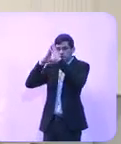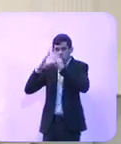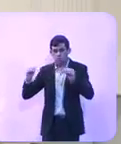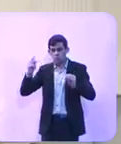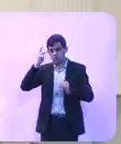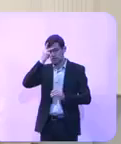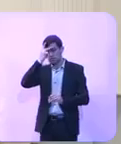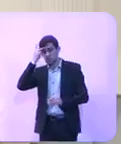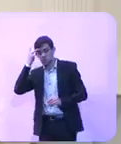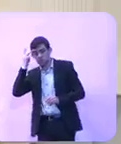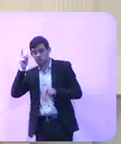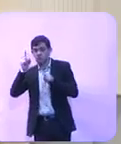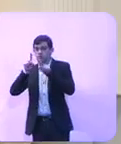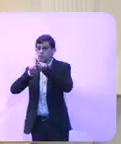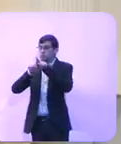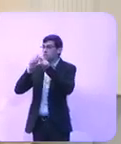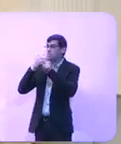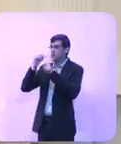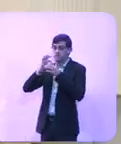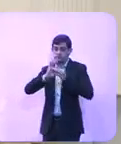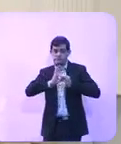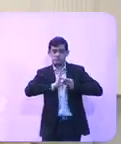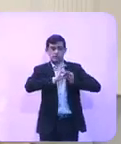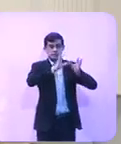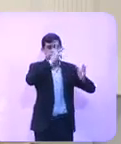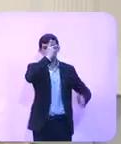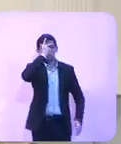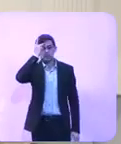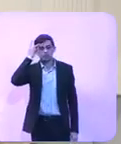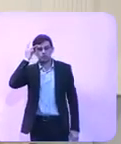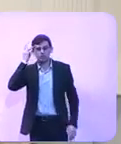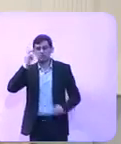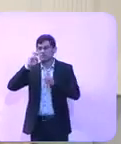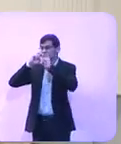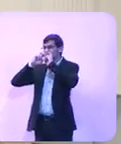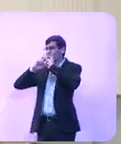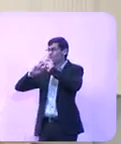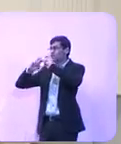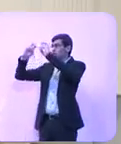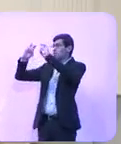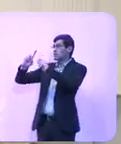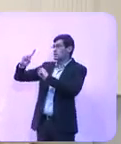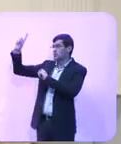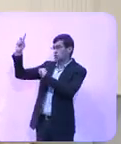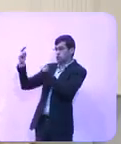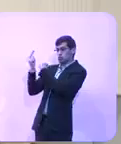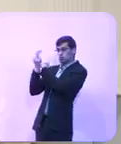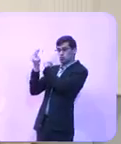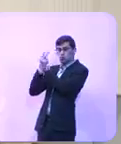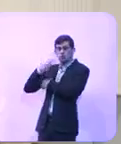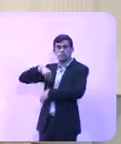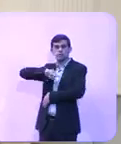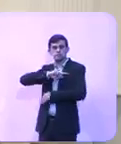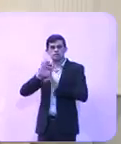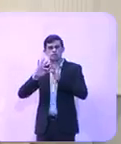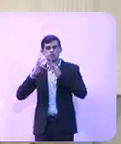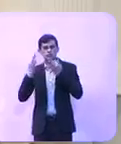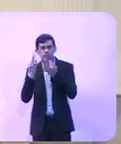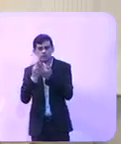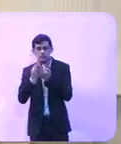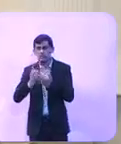enfermos, quando a gente pede a libertação dos cativos, quando a gente clama pelo sustento das nossas famílias. Senhor,